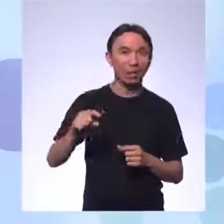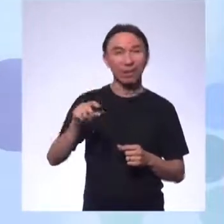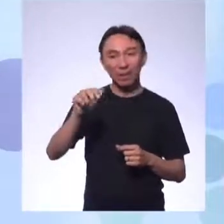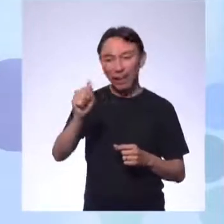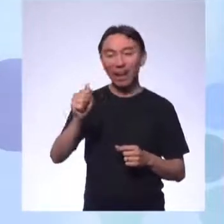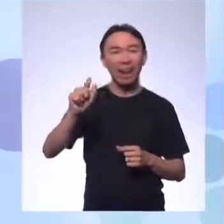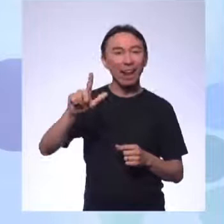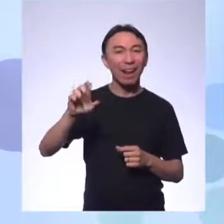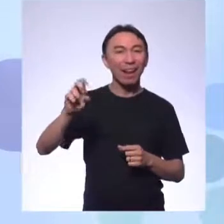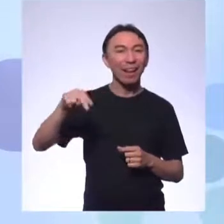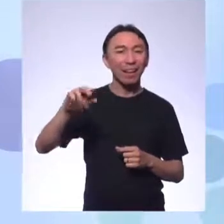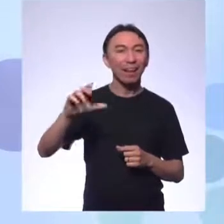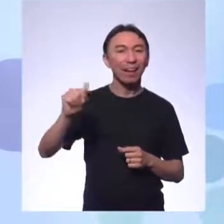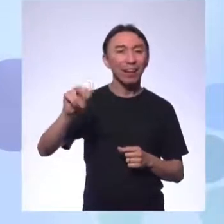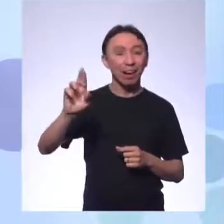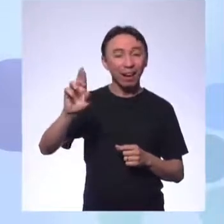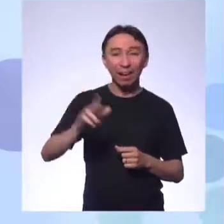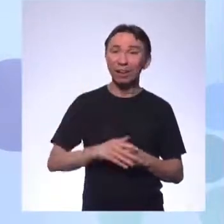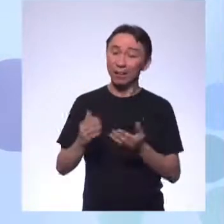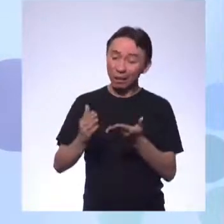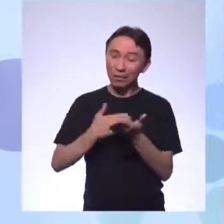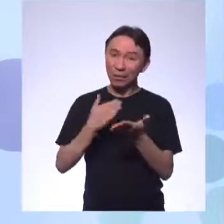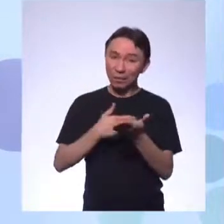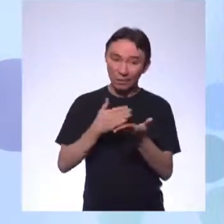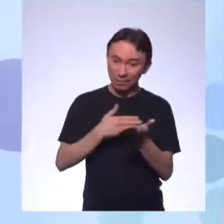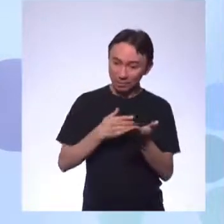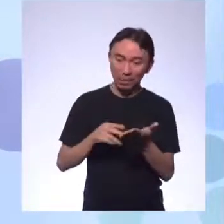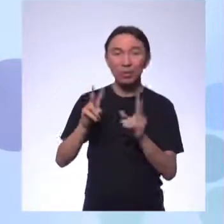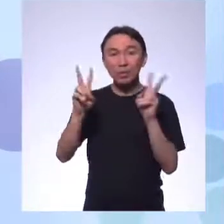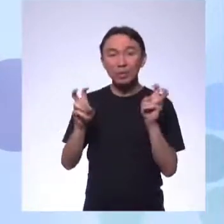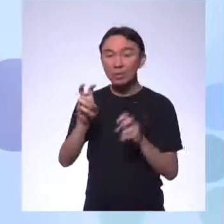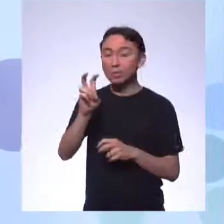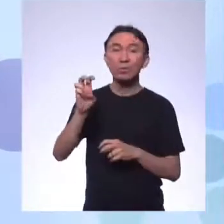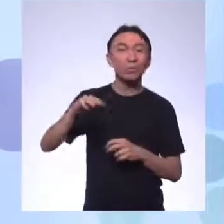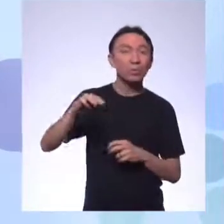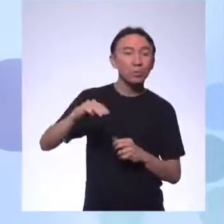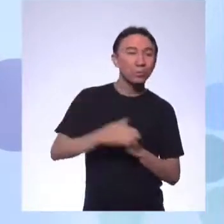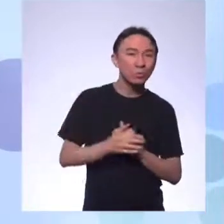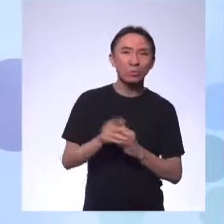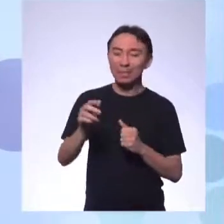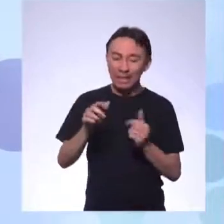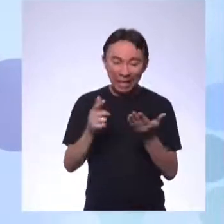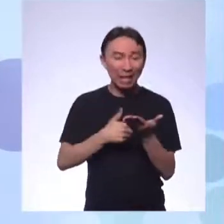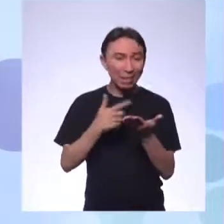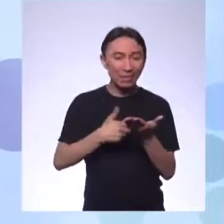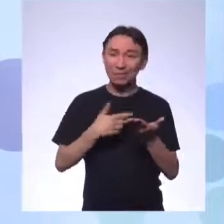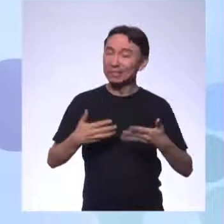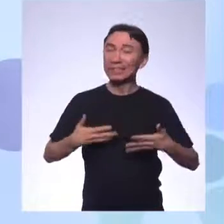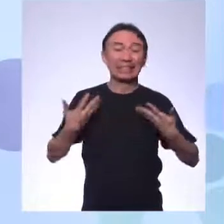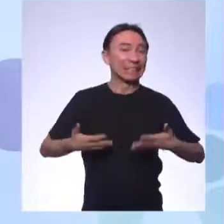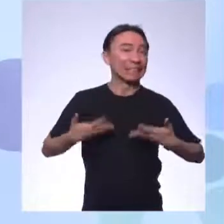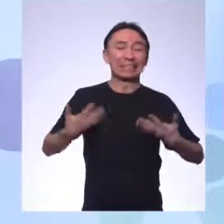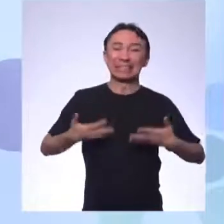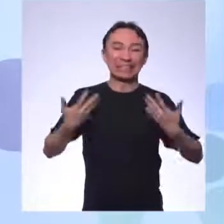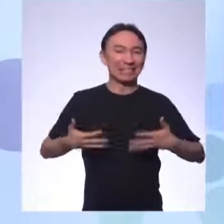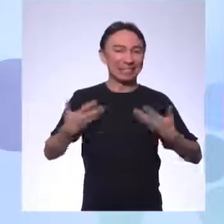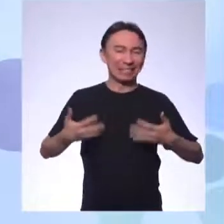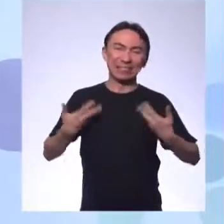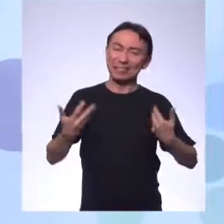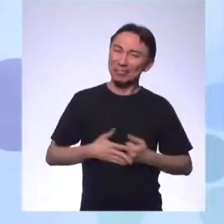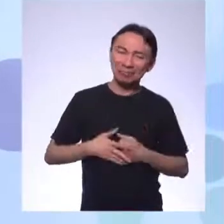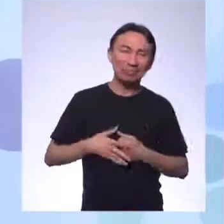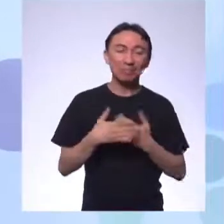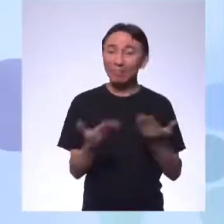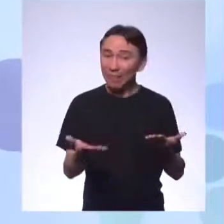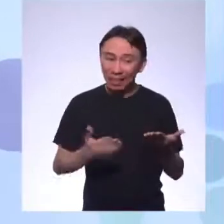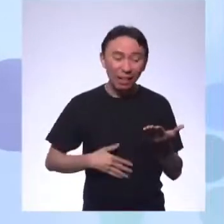Gente, vai ser bem bacana. Olha, eu me empolgo para falar de livro, é bem legal. E eu espero que essa empolgação passe para você, porque, gente, leitura das coisas